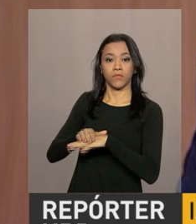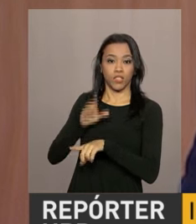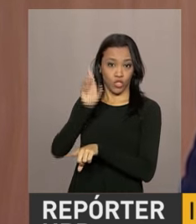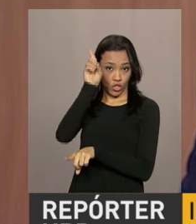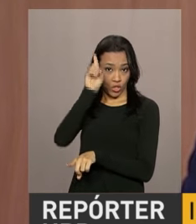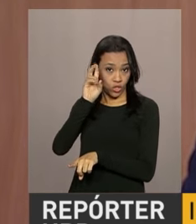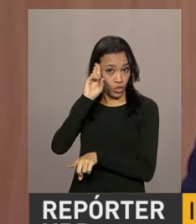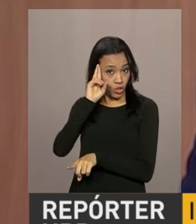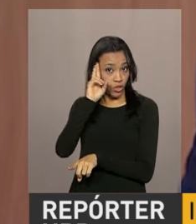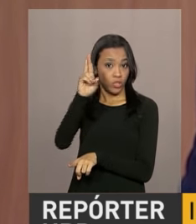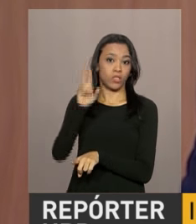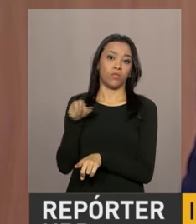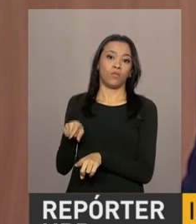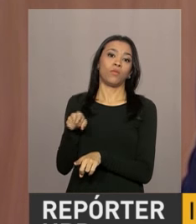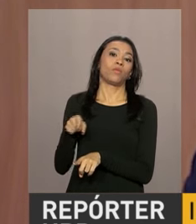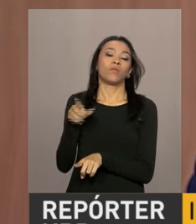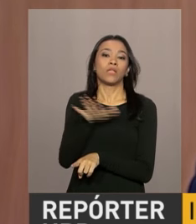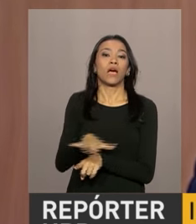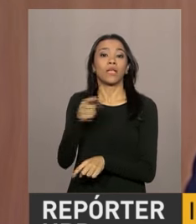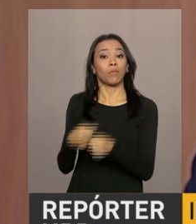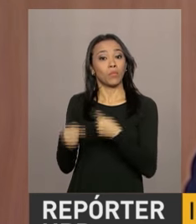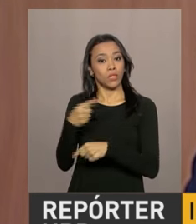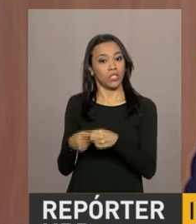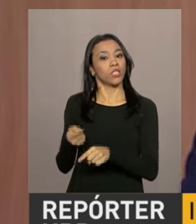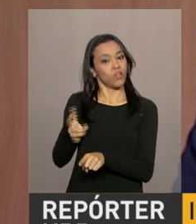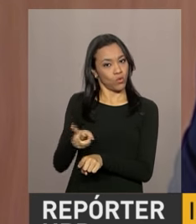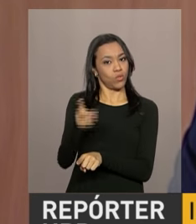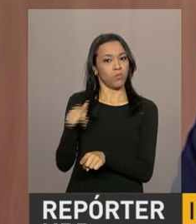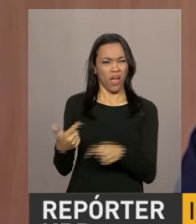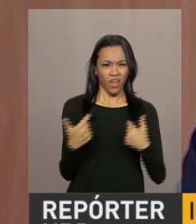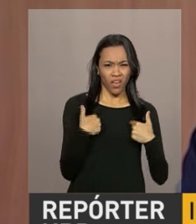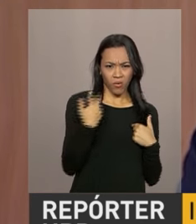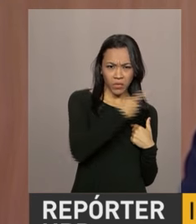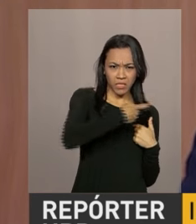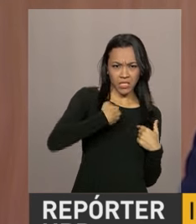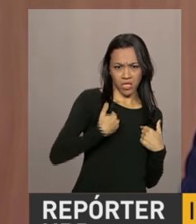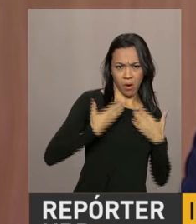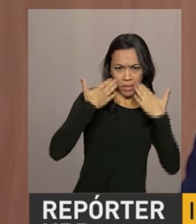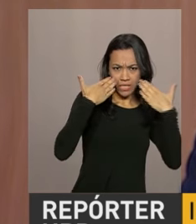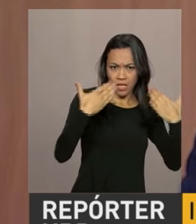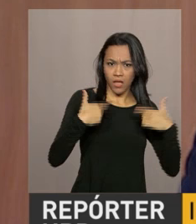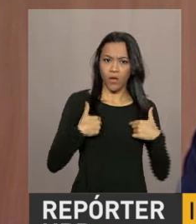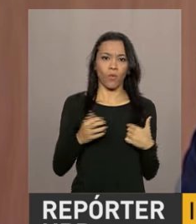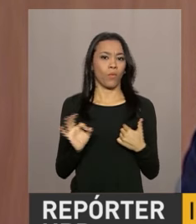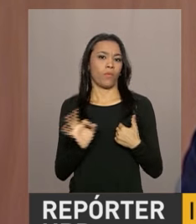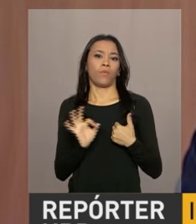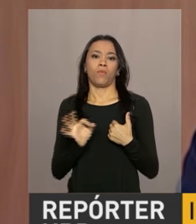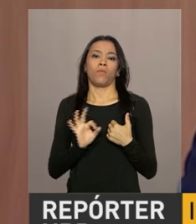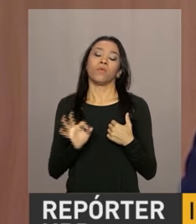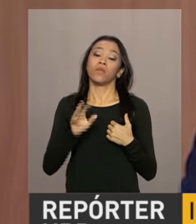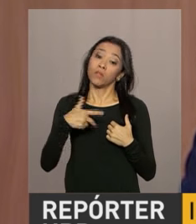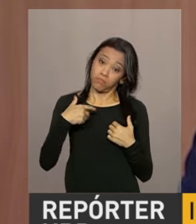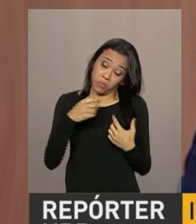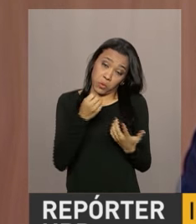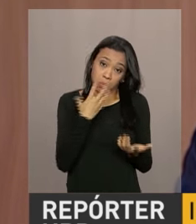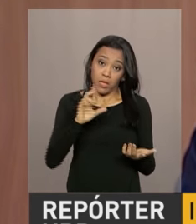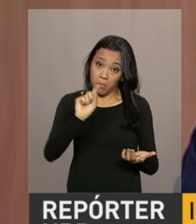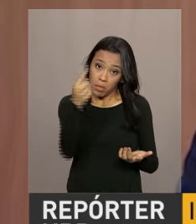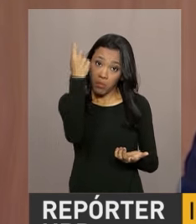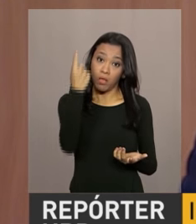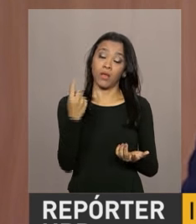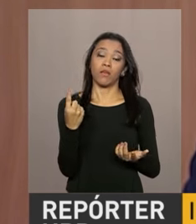econômica, e vai continuar sendo. Nesse caso, eu estou abrindo uma exceção, já que é o primeiro, e